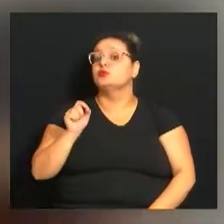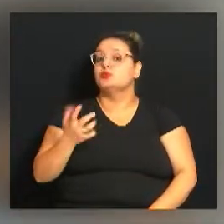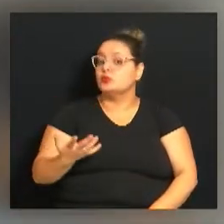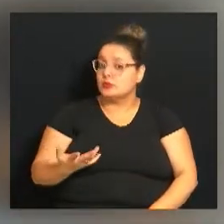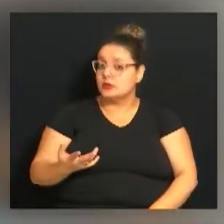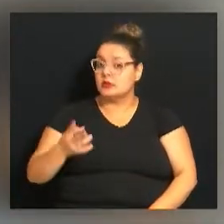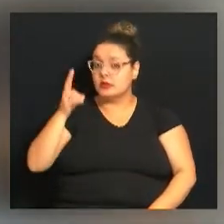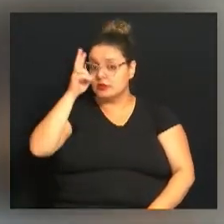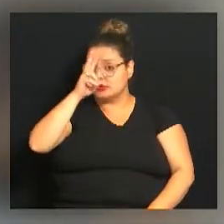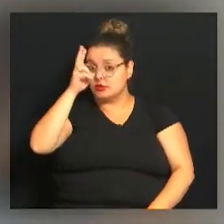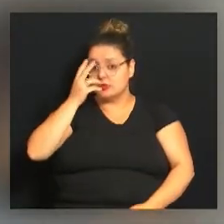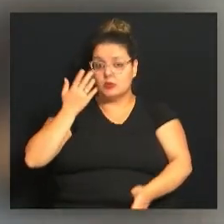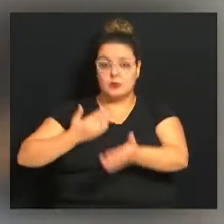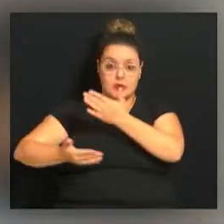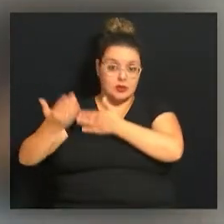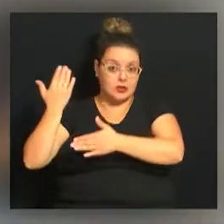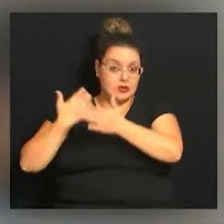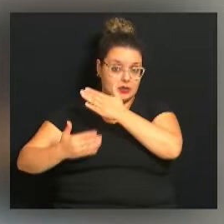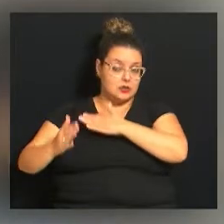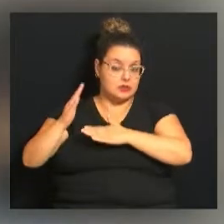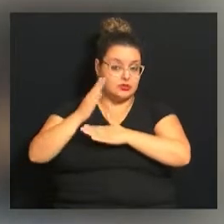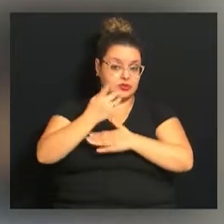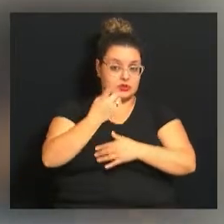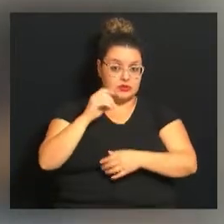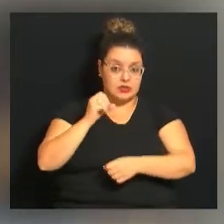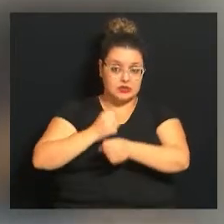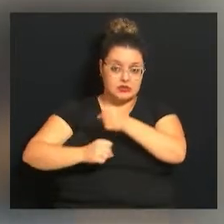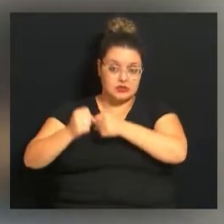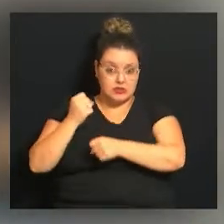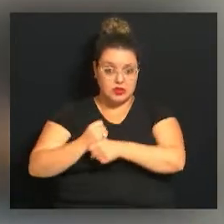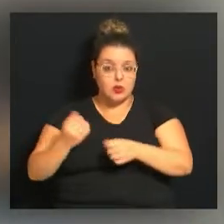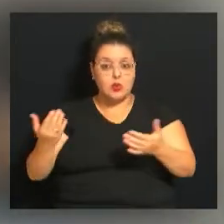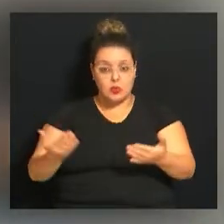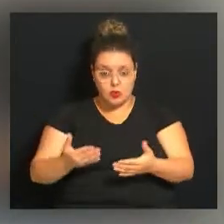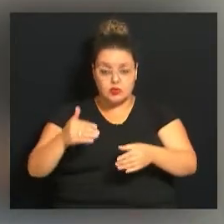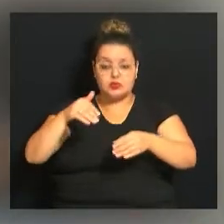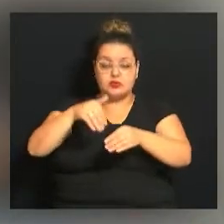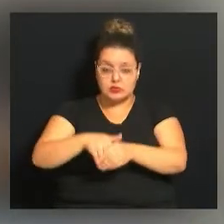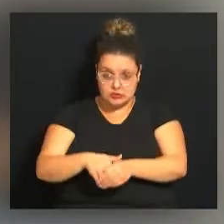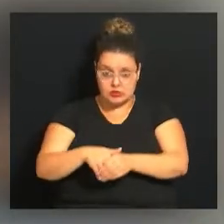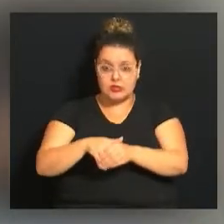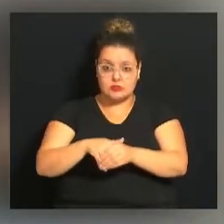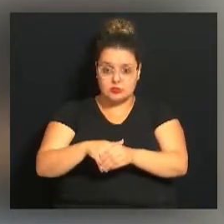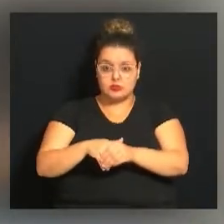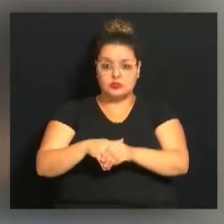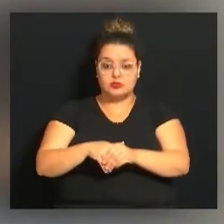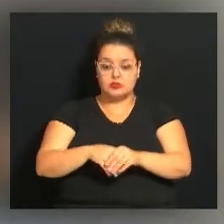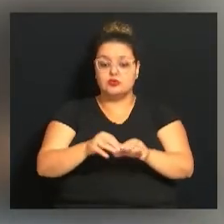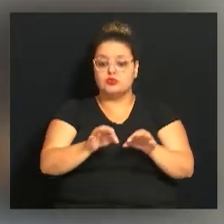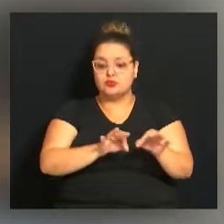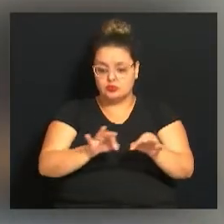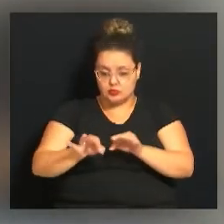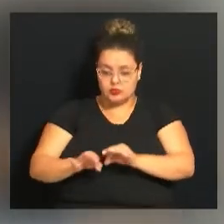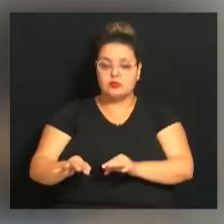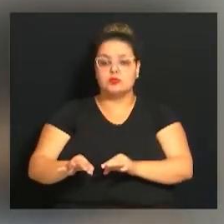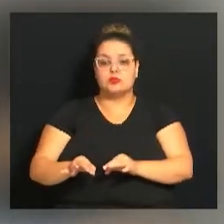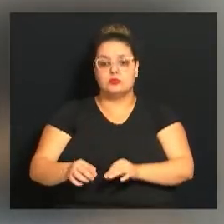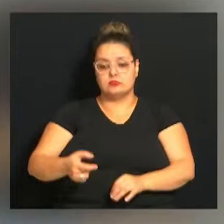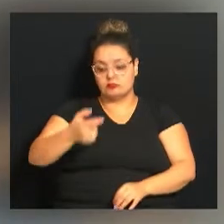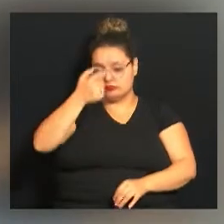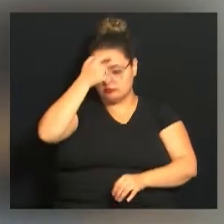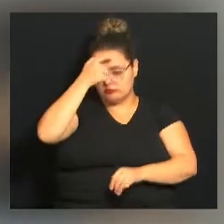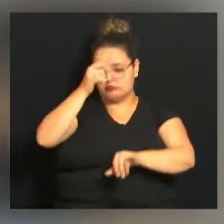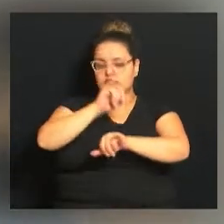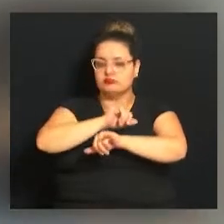esse passado da Câmara de 10 anos atrás e hoje aí votarmos um projeto onde haja realmente uma conscientização,